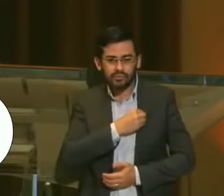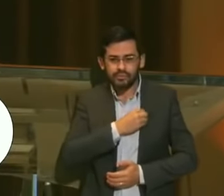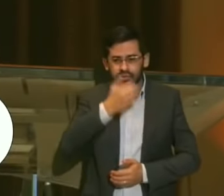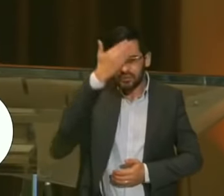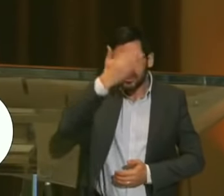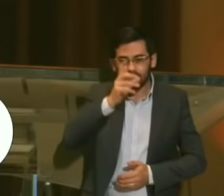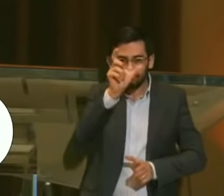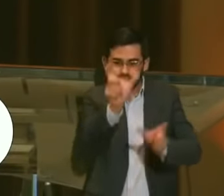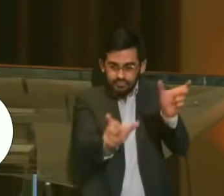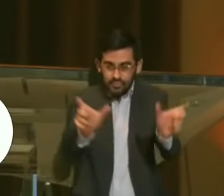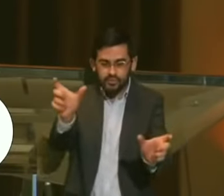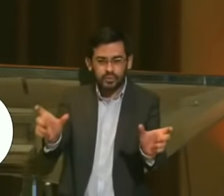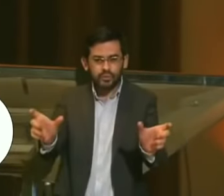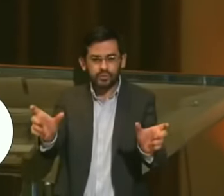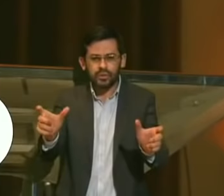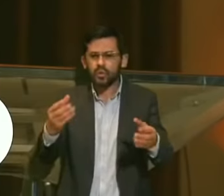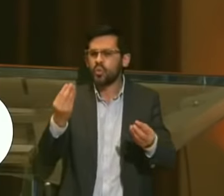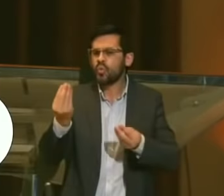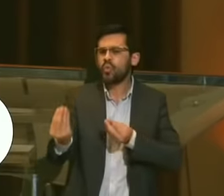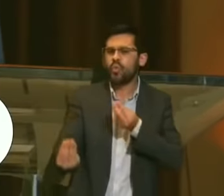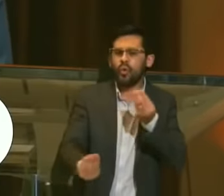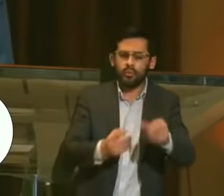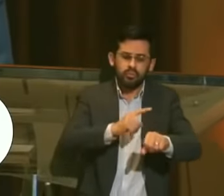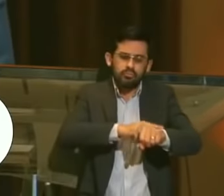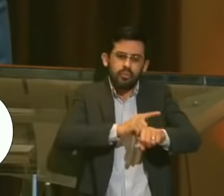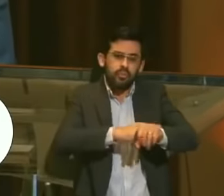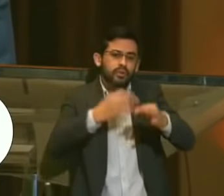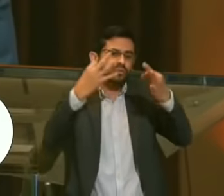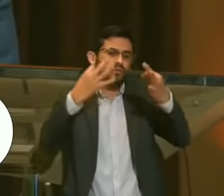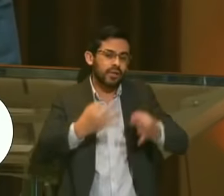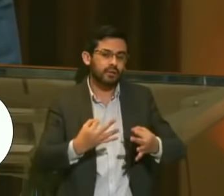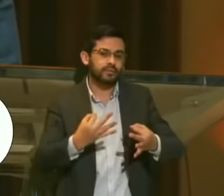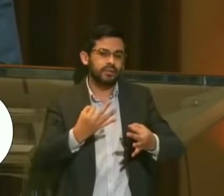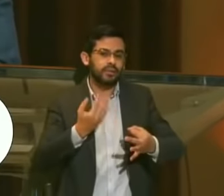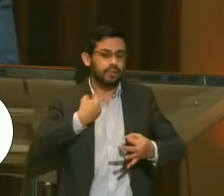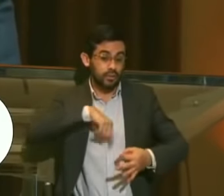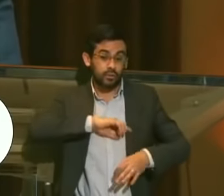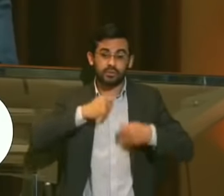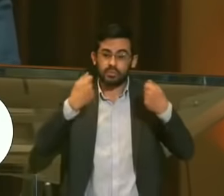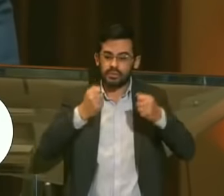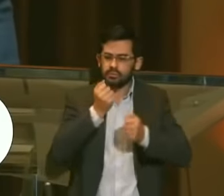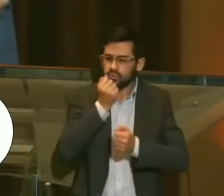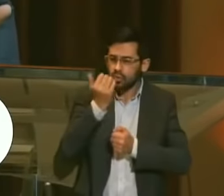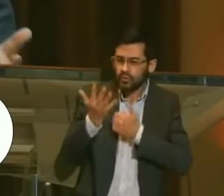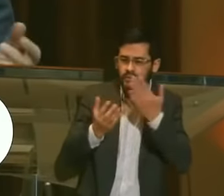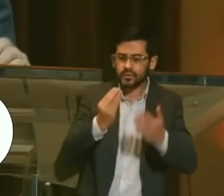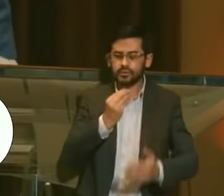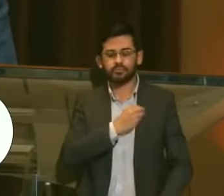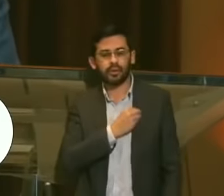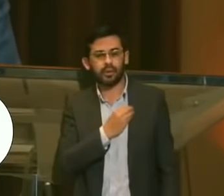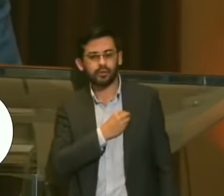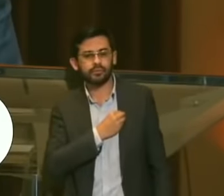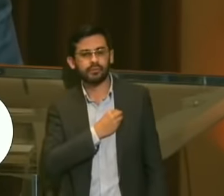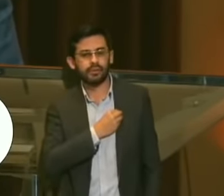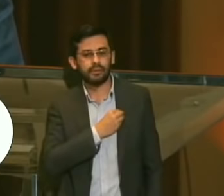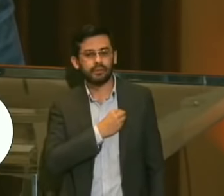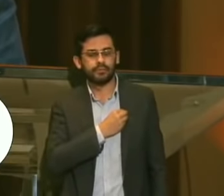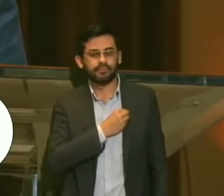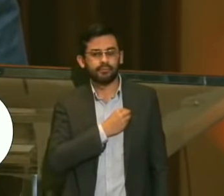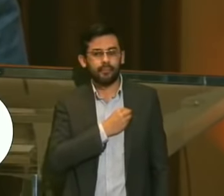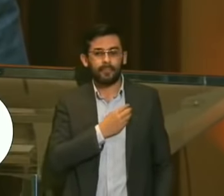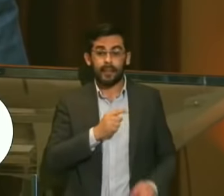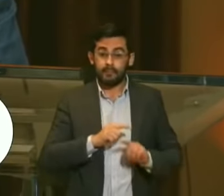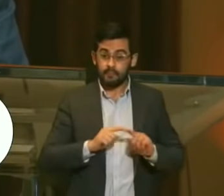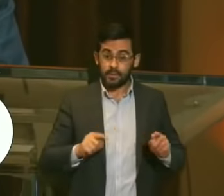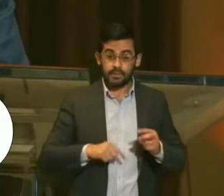outros? Que tipo de situação pede que a gente confesse os nossos pecados uns aos outros?